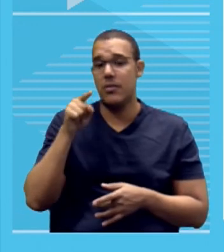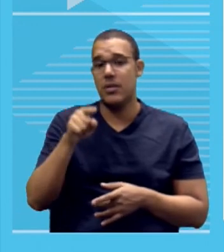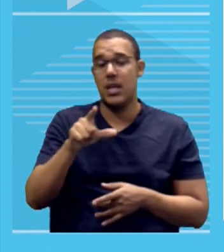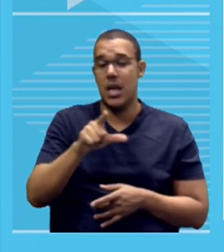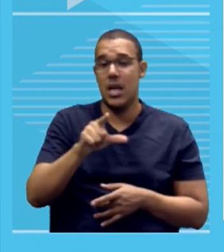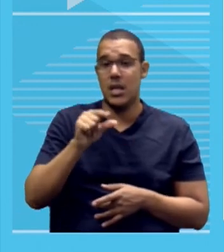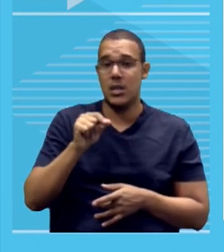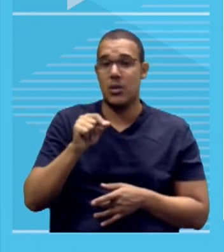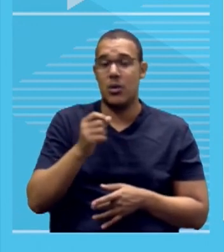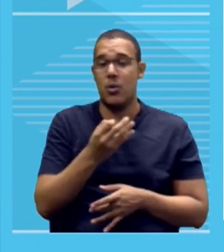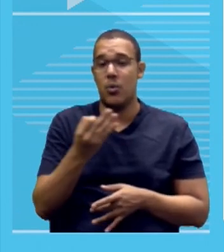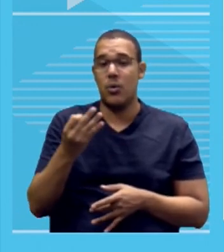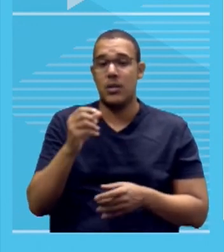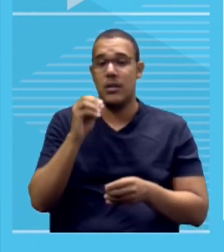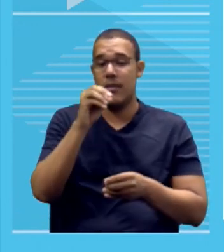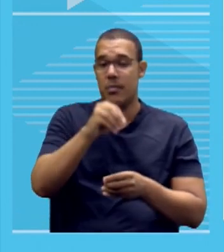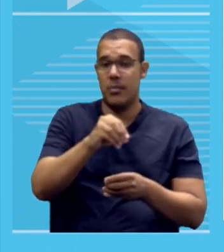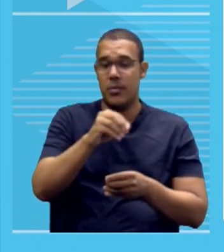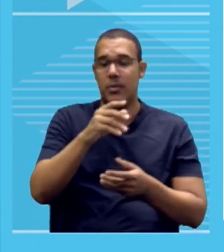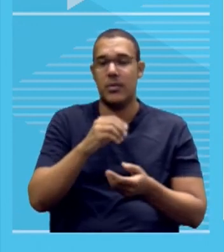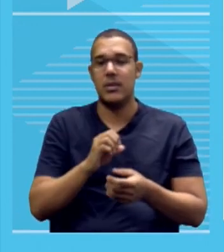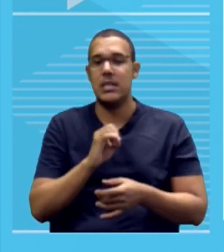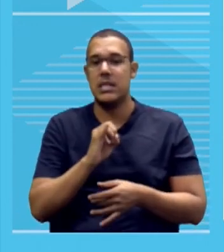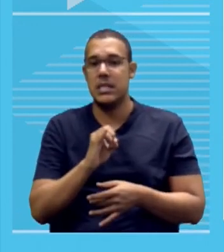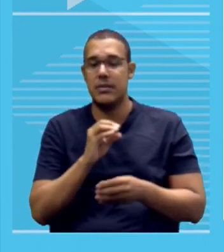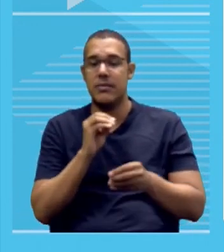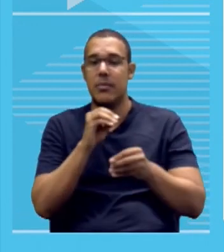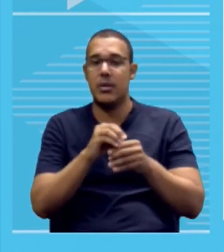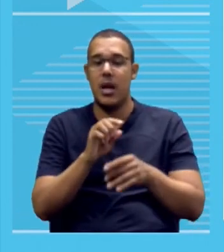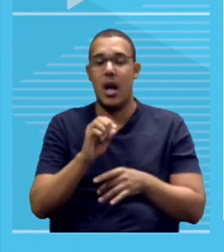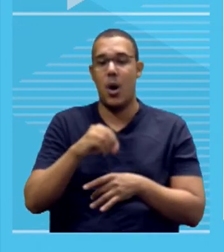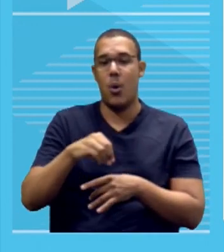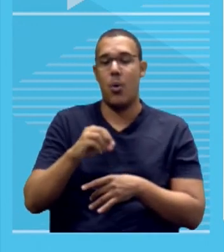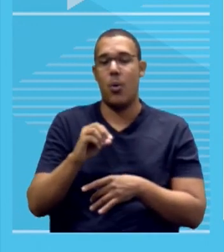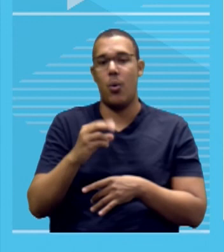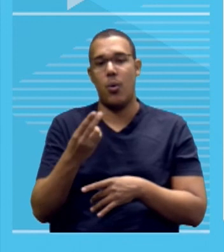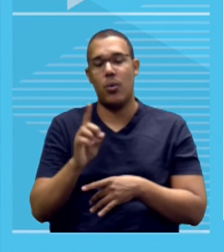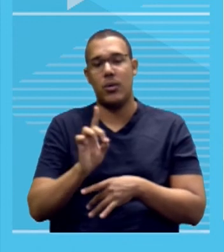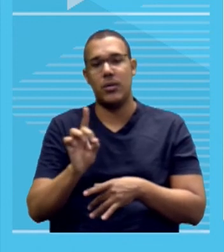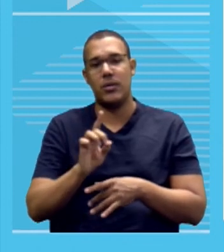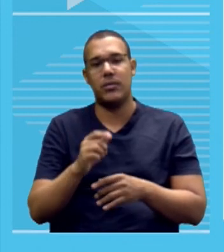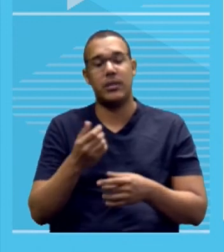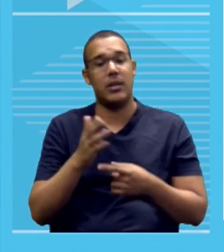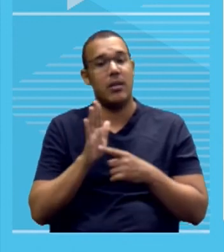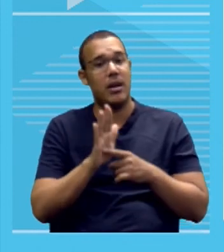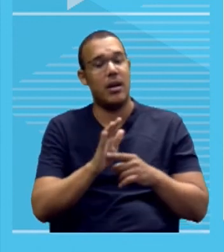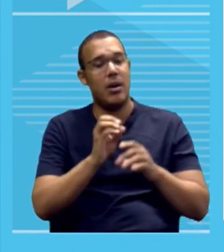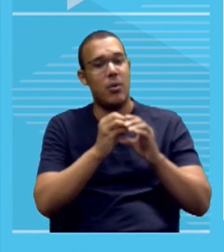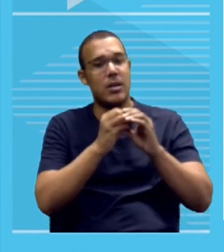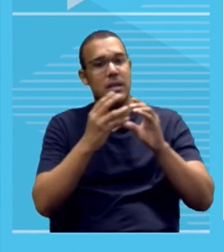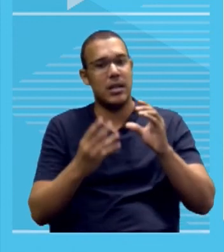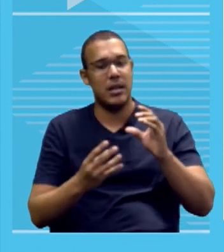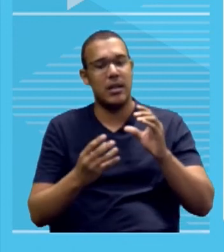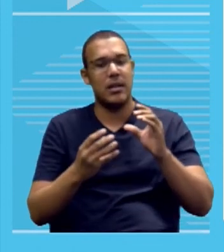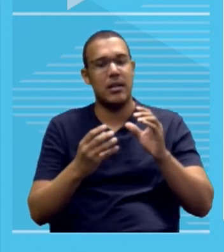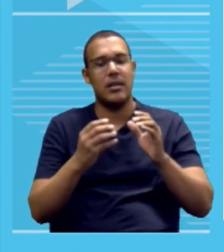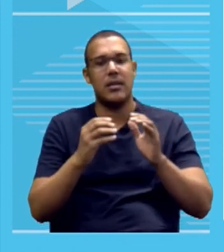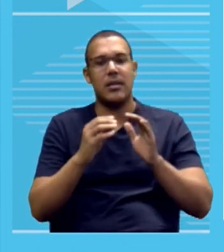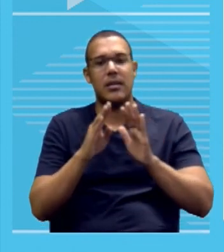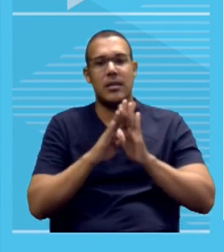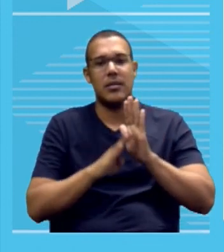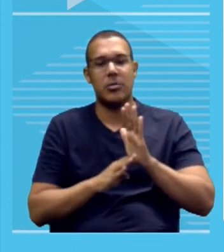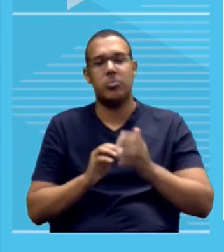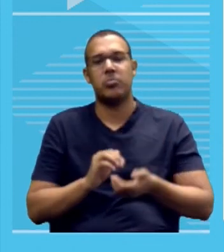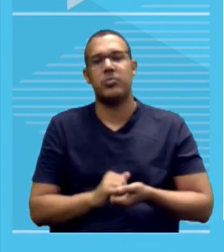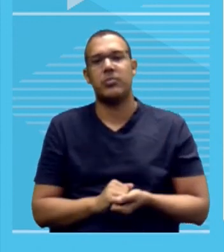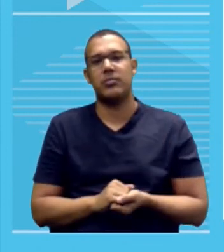o quanto você quer colocar ou se você quer colocar Tá bem então aqui eu tenho algumas características da receita Professor Quando é que a receita